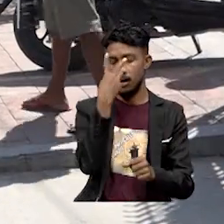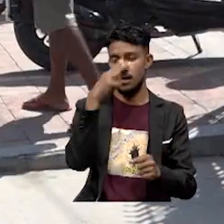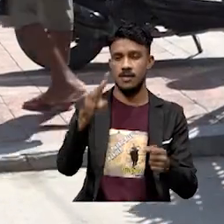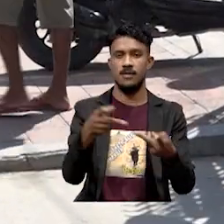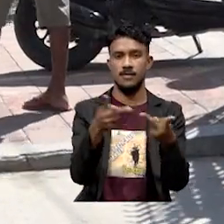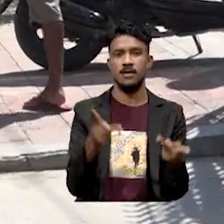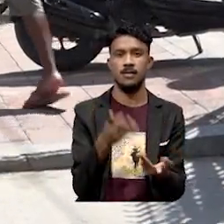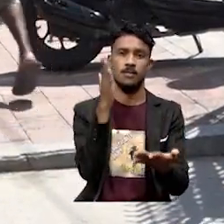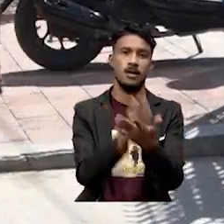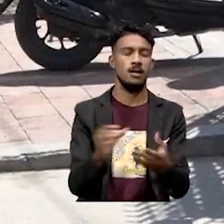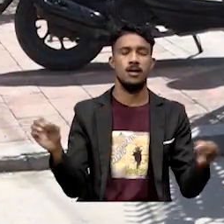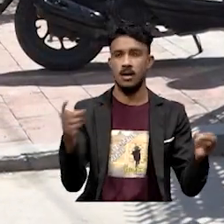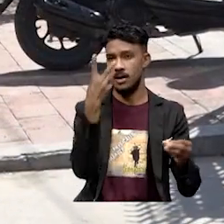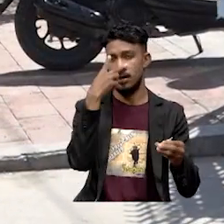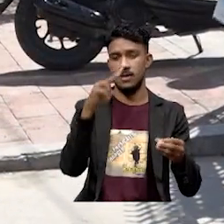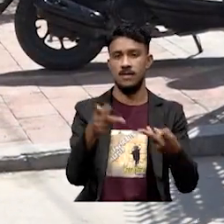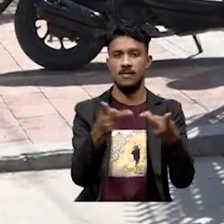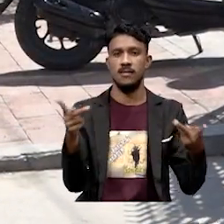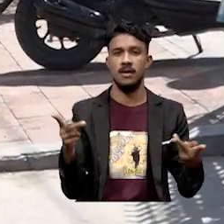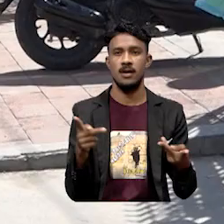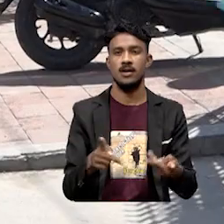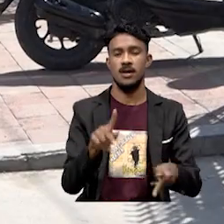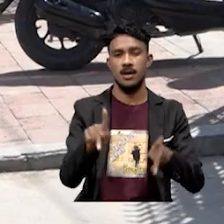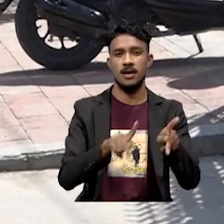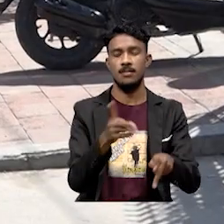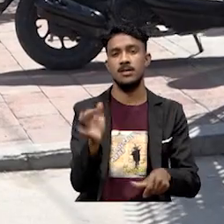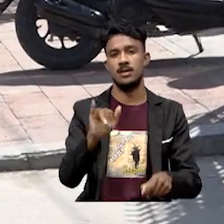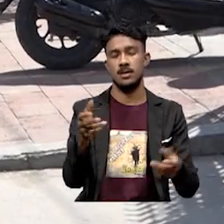la precisa marca fata em paragem ba veículo sira.